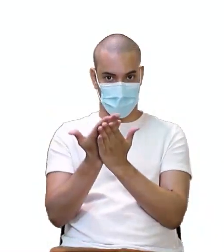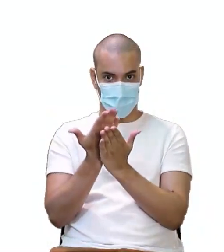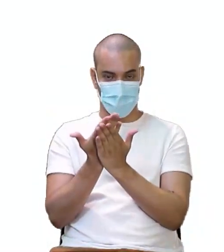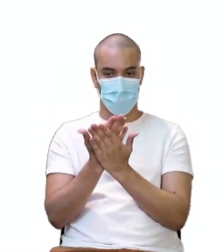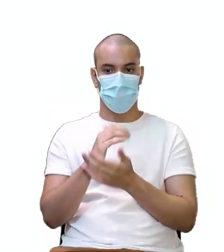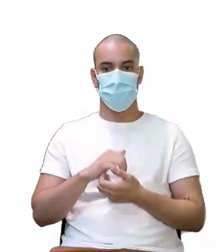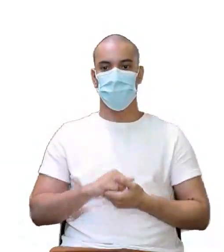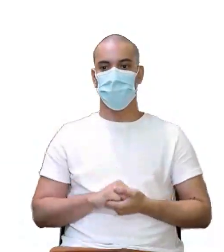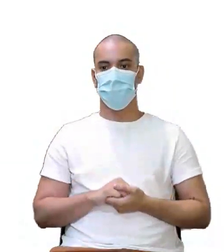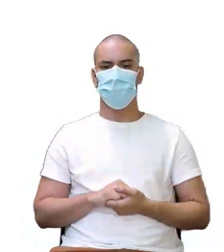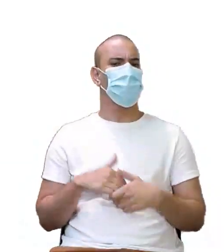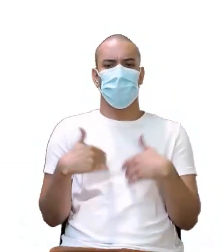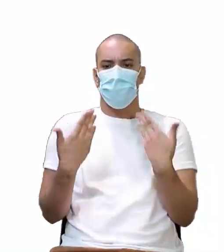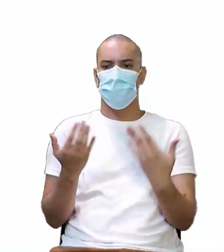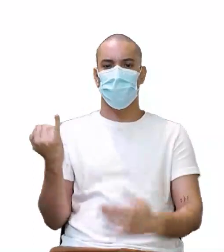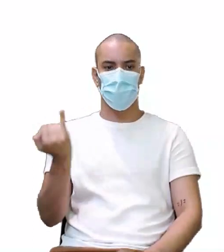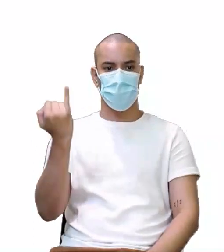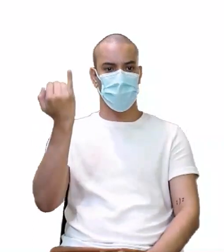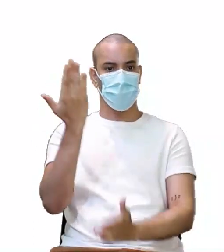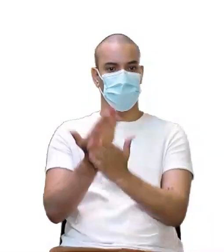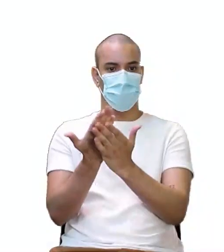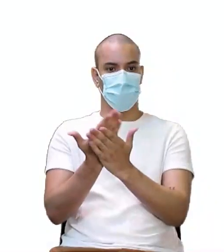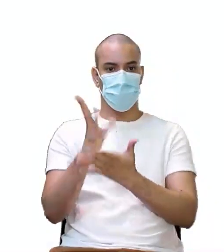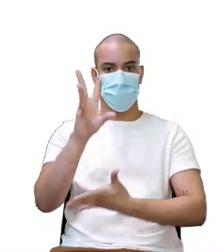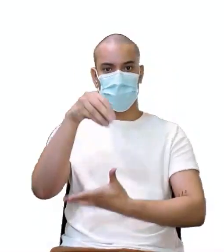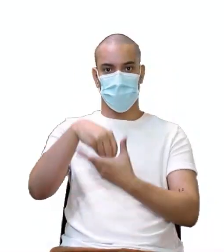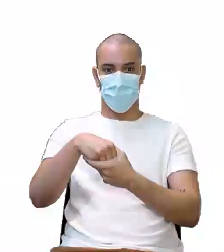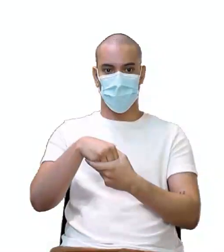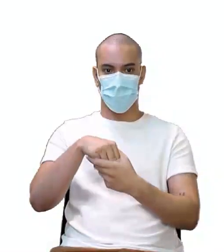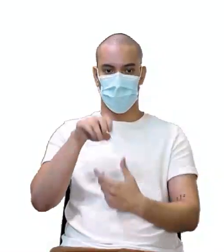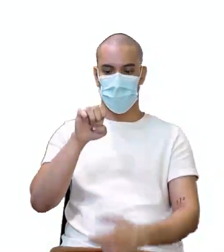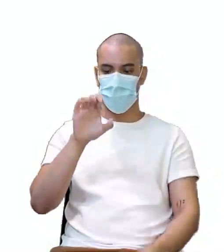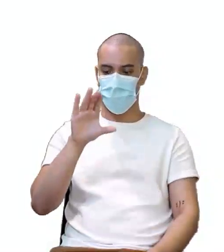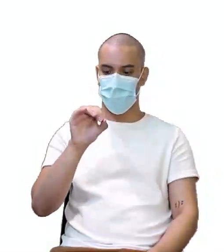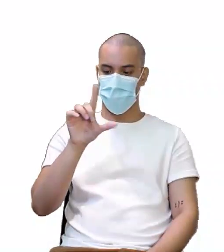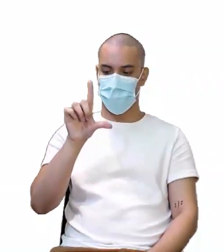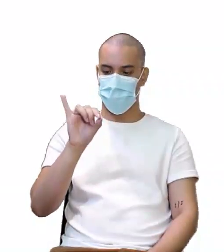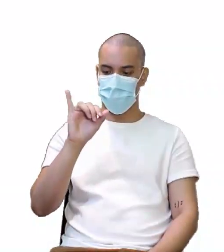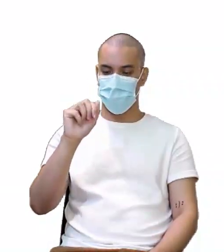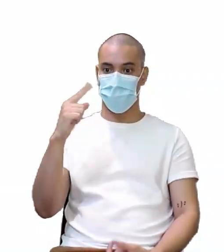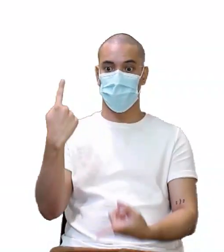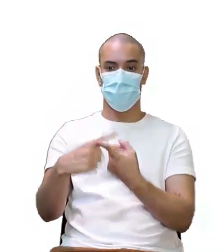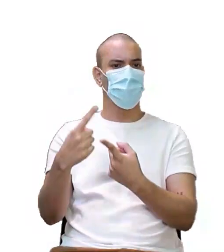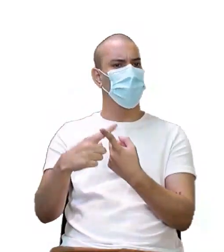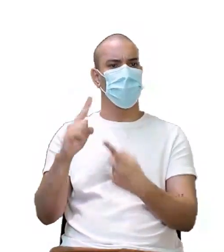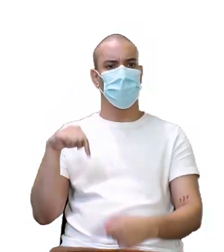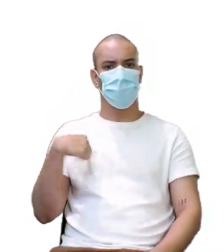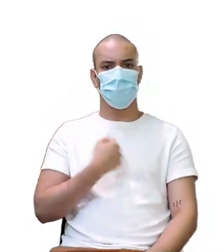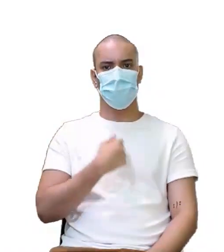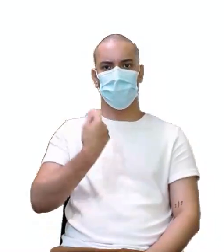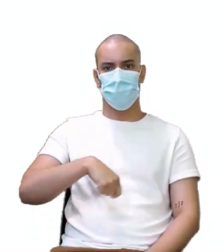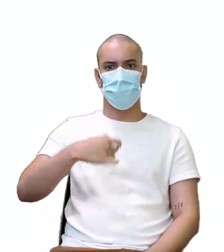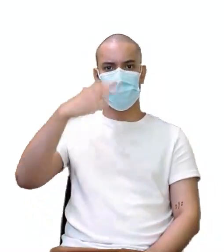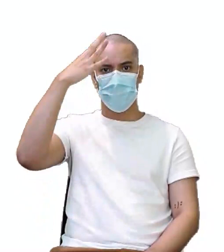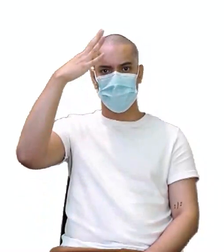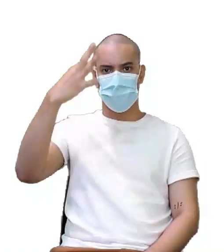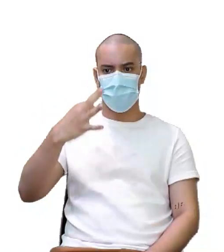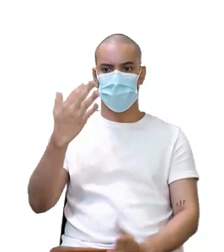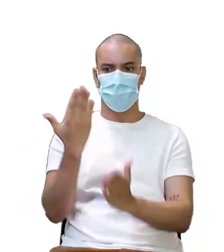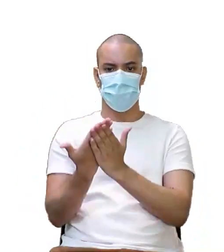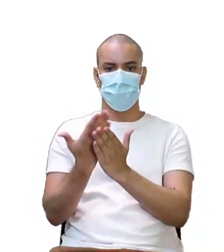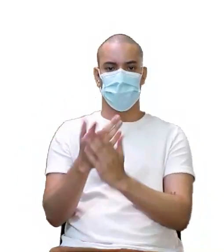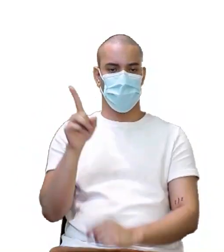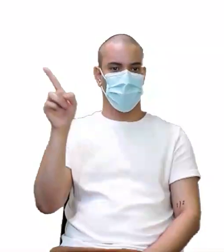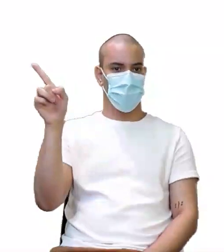estudo. Qual a importância do estudo da ecologia? Por que a gente precisa, pessoal,